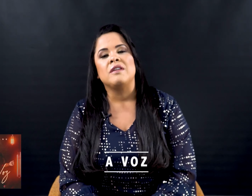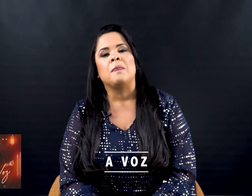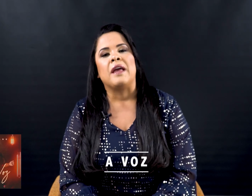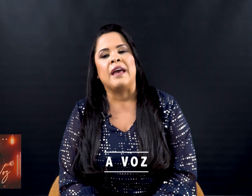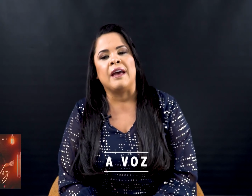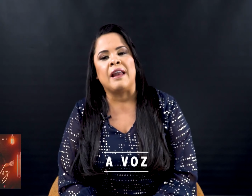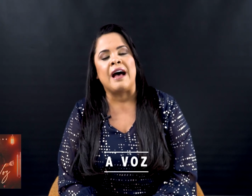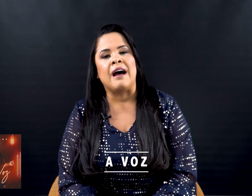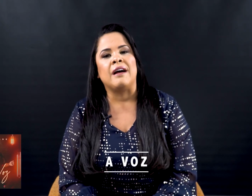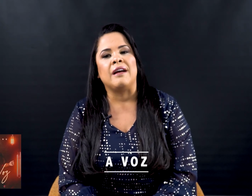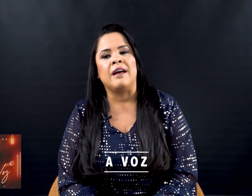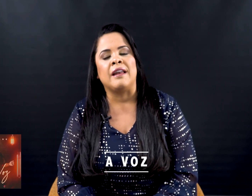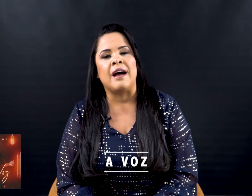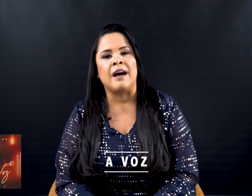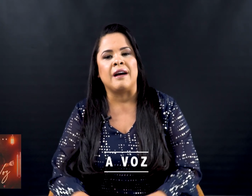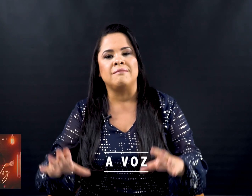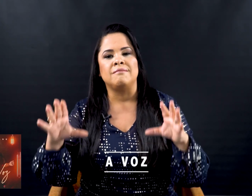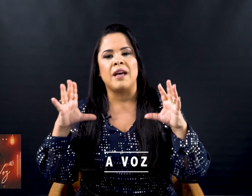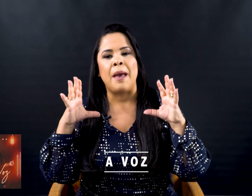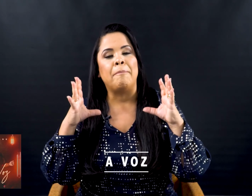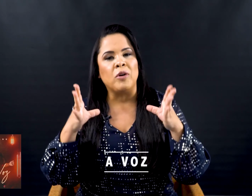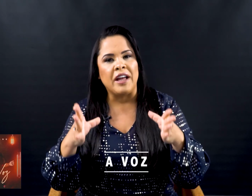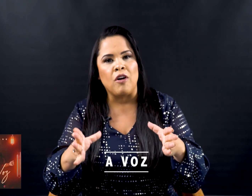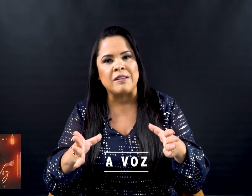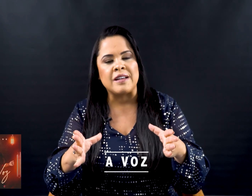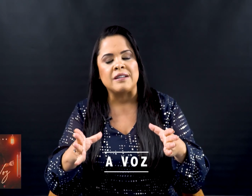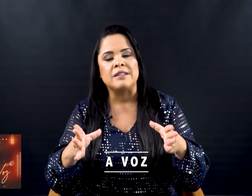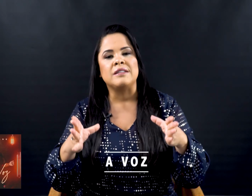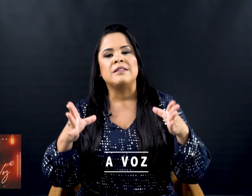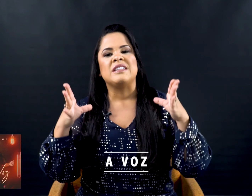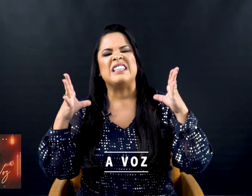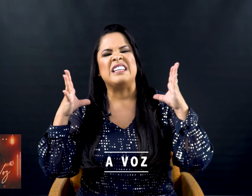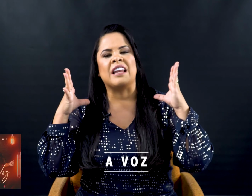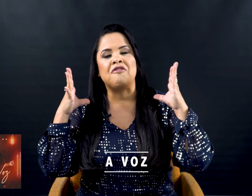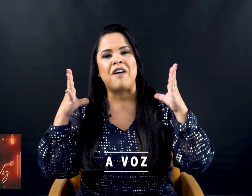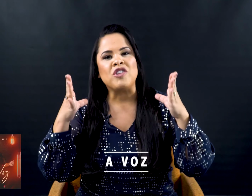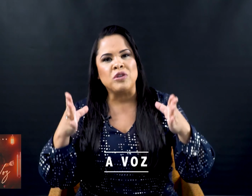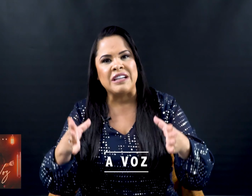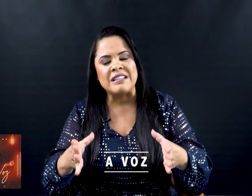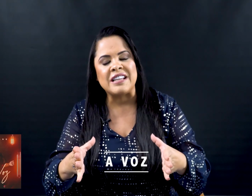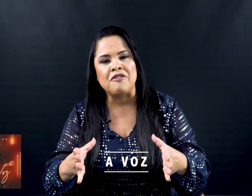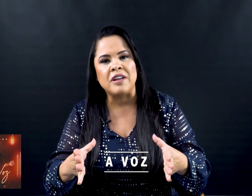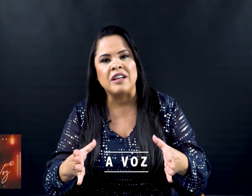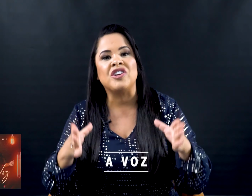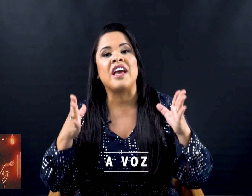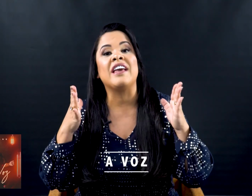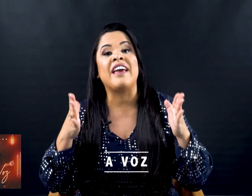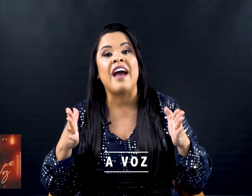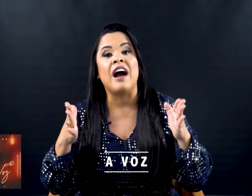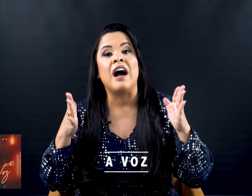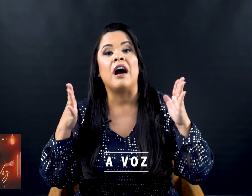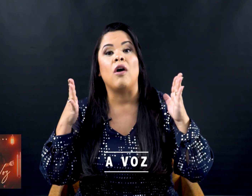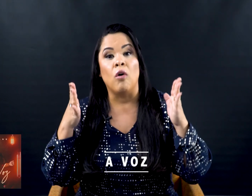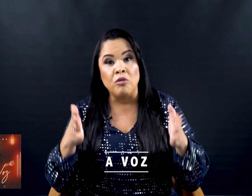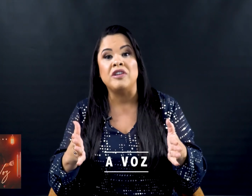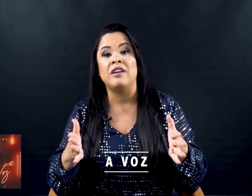Deus, ela é poderosa. E ela faz mudança na vida de quem